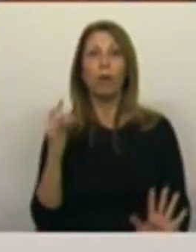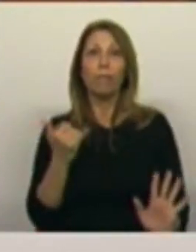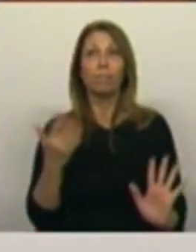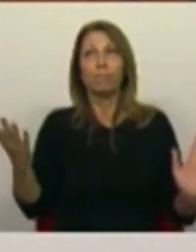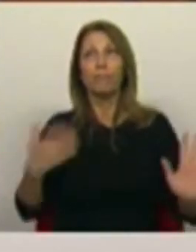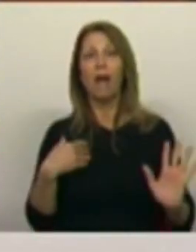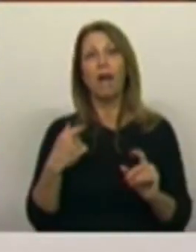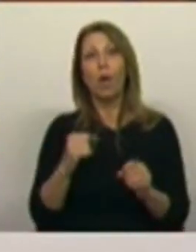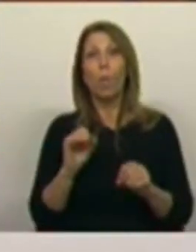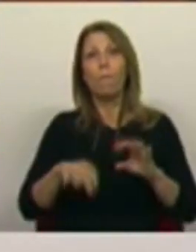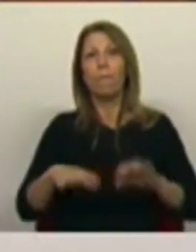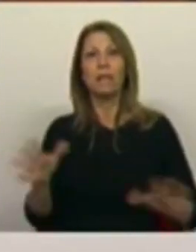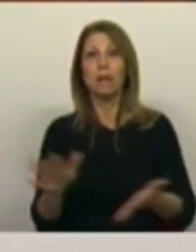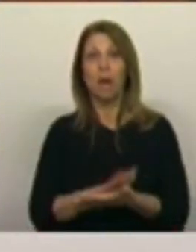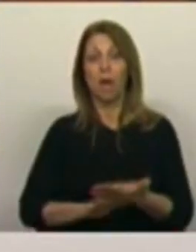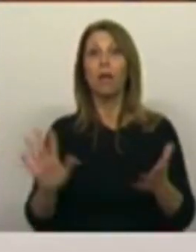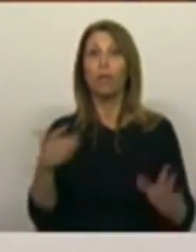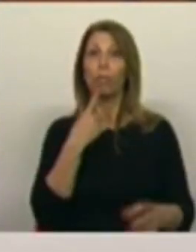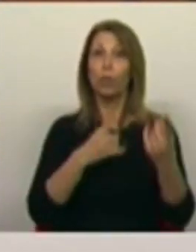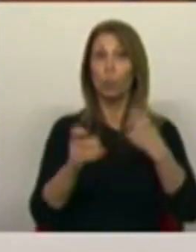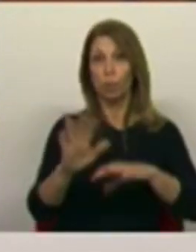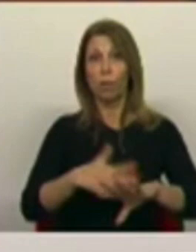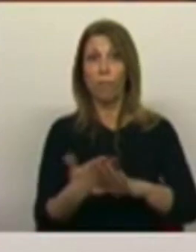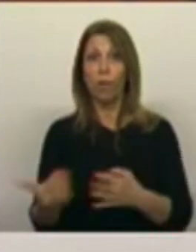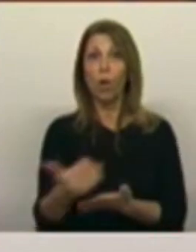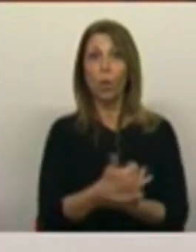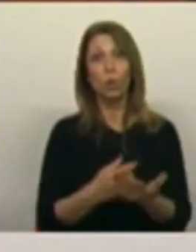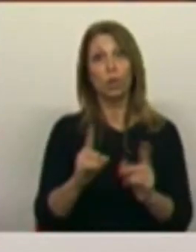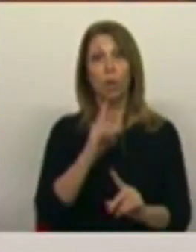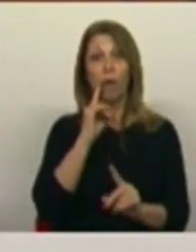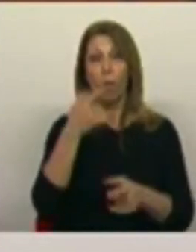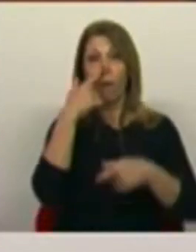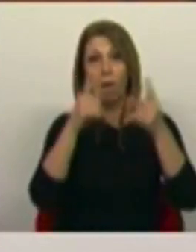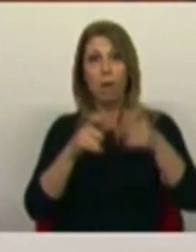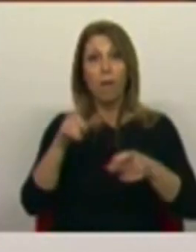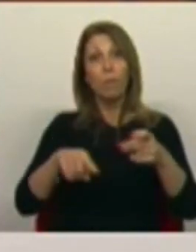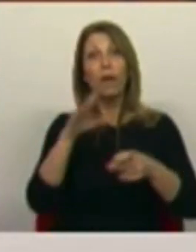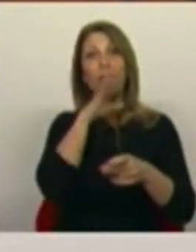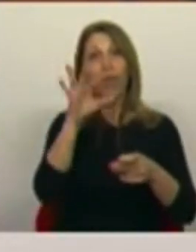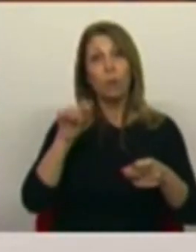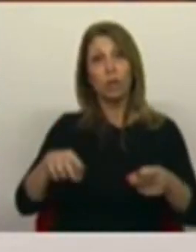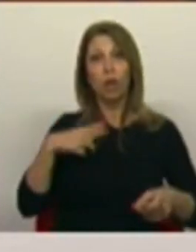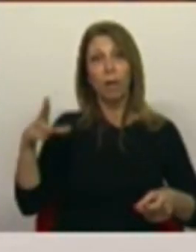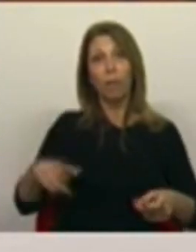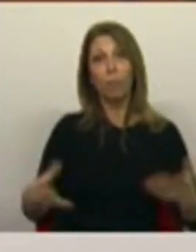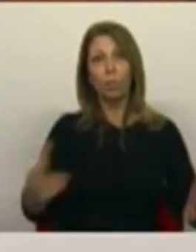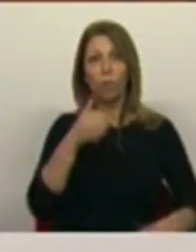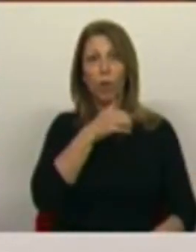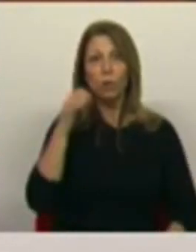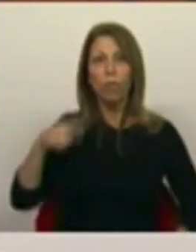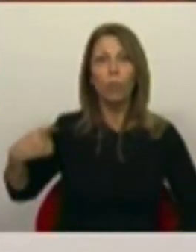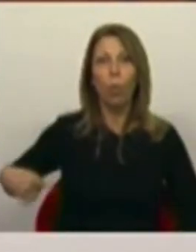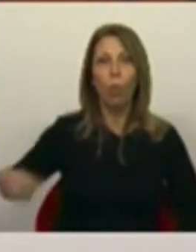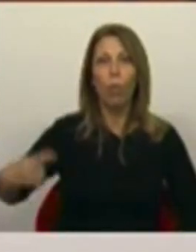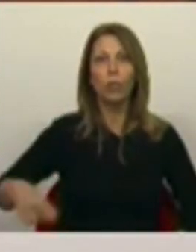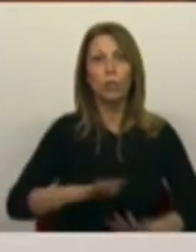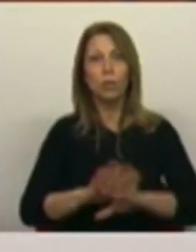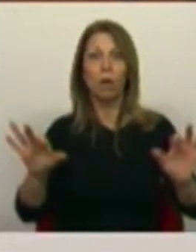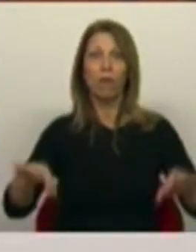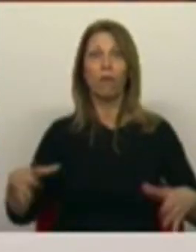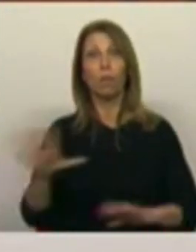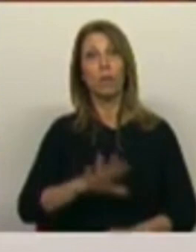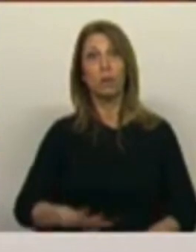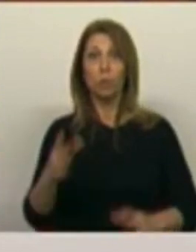os meios para que os nossos cidadãos e as suas famílias em Portugal não estejam a sofrer com isto todos os dias? É um caso